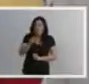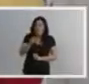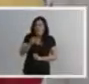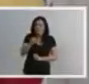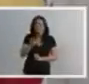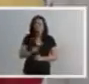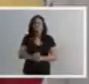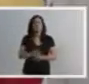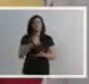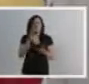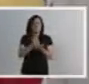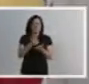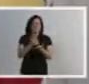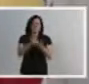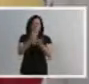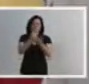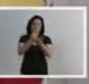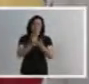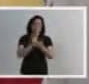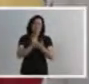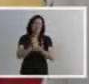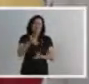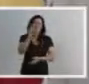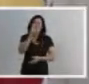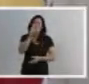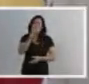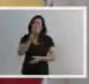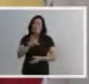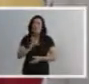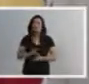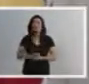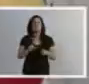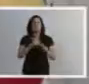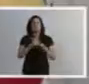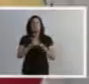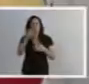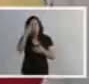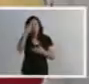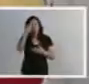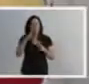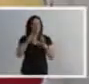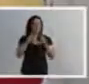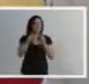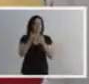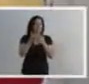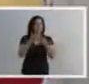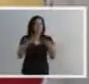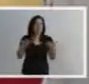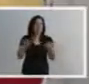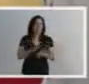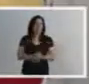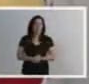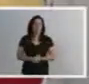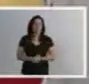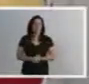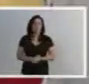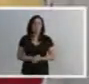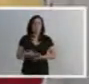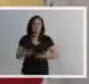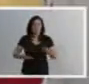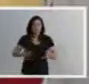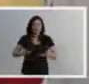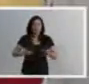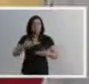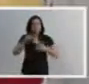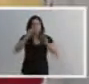nos ajudou e nominando aqui o ari eu estendo meus agradecimentos os meus agradecimentos a todos os servidores desta casa